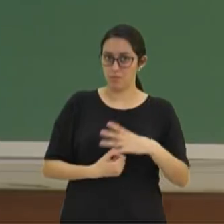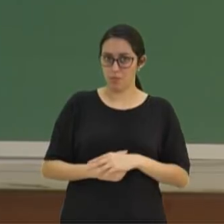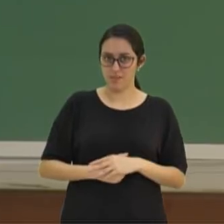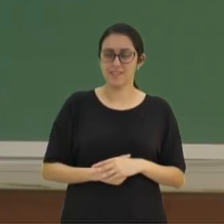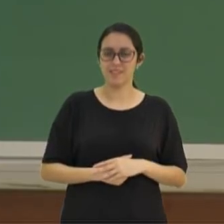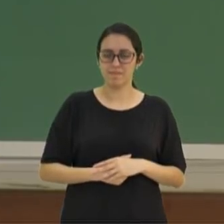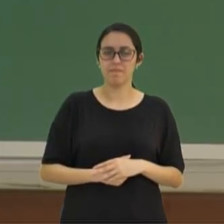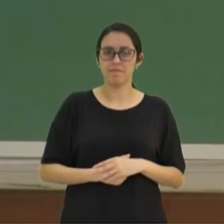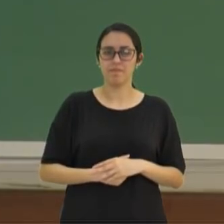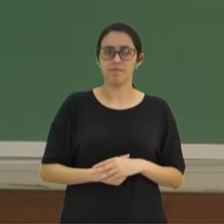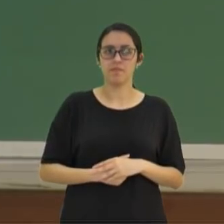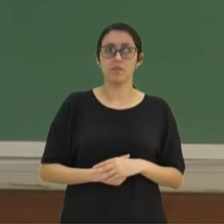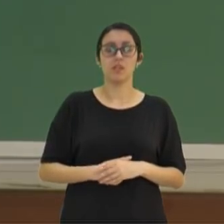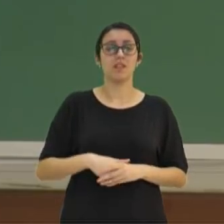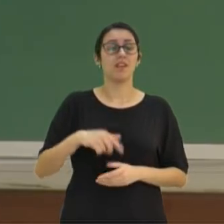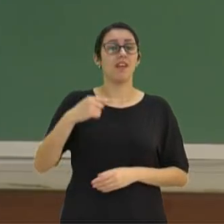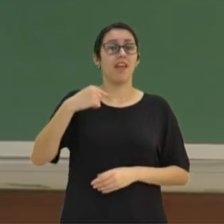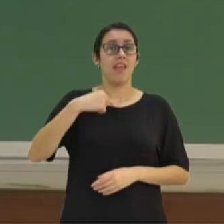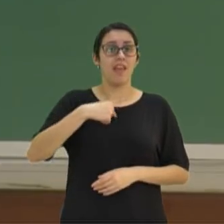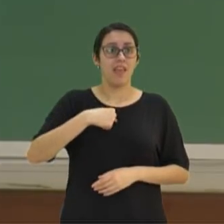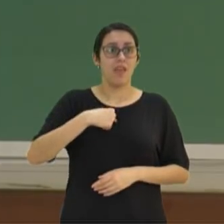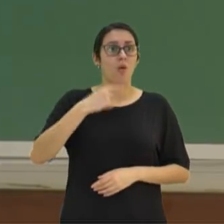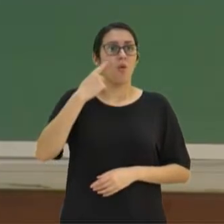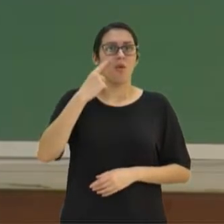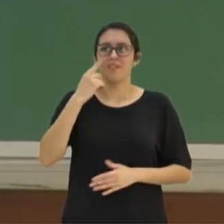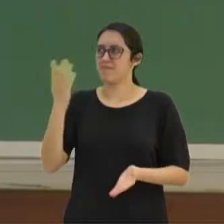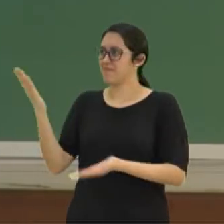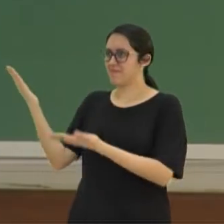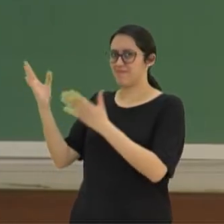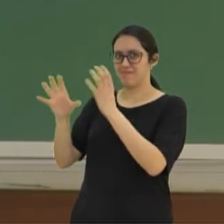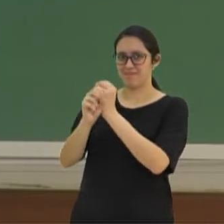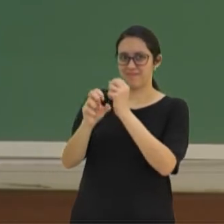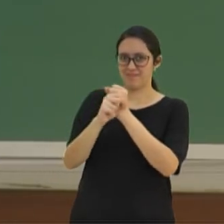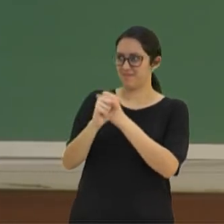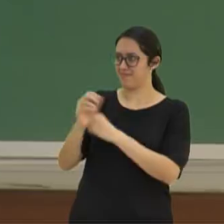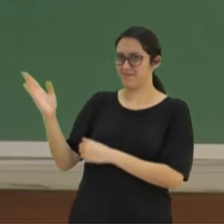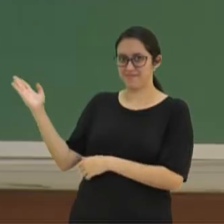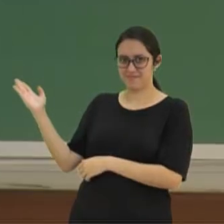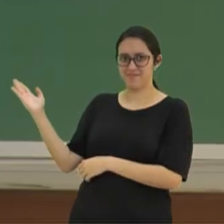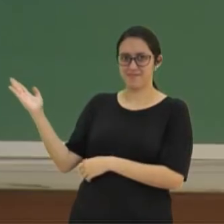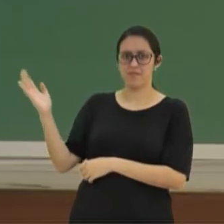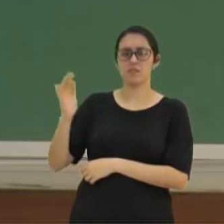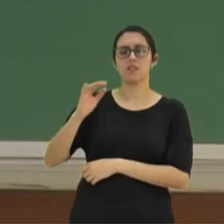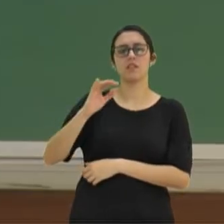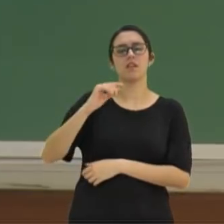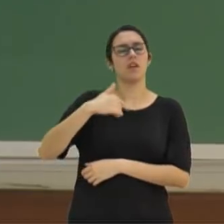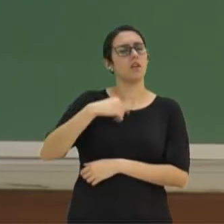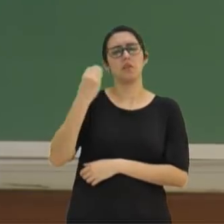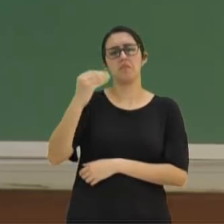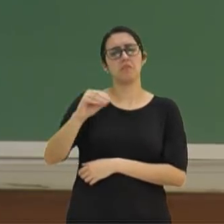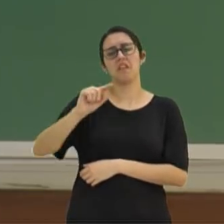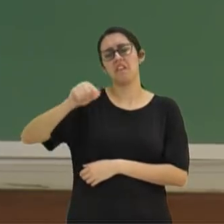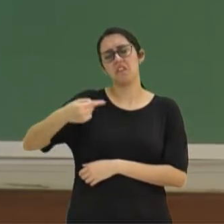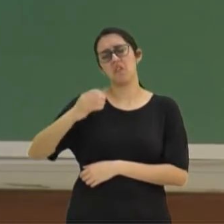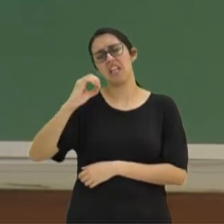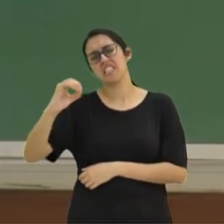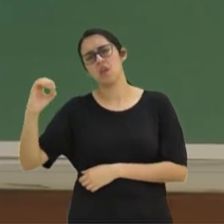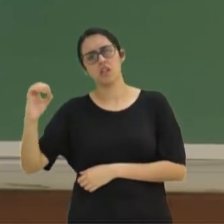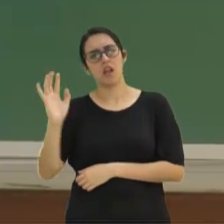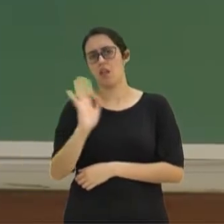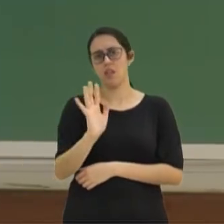ó. Eu não igualei as casas. Tá vendo aqui, ó? Eu não coloquei vírgula 00. Eu fiz um